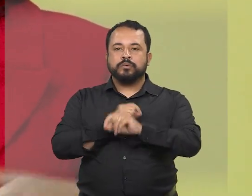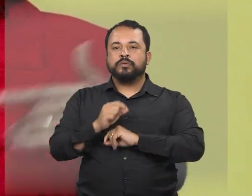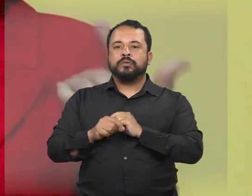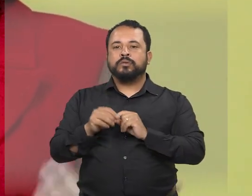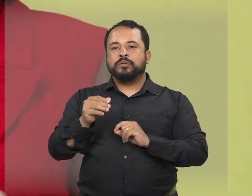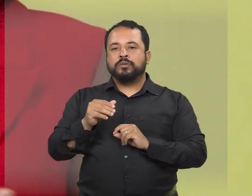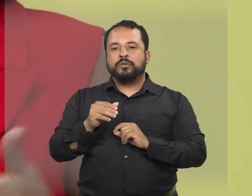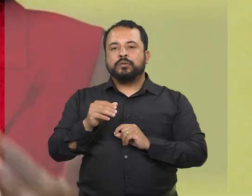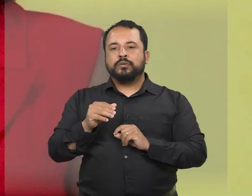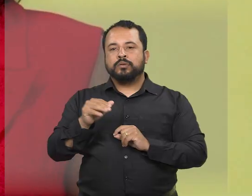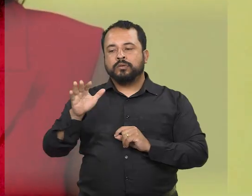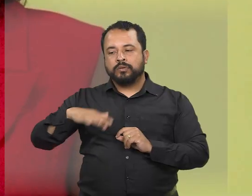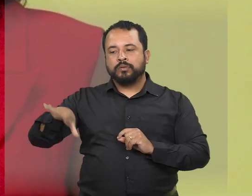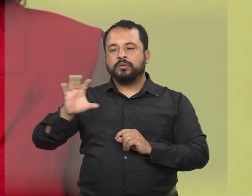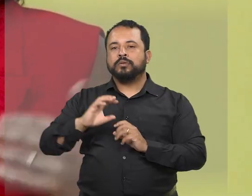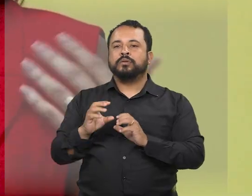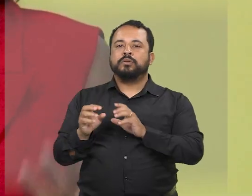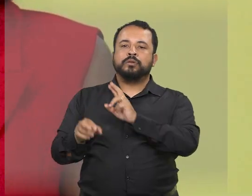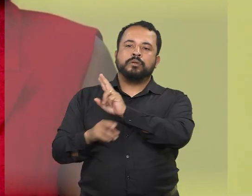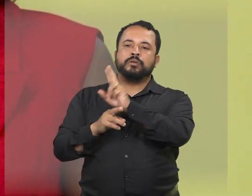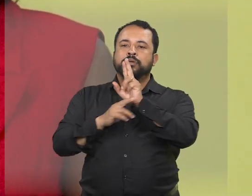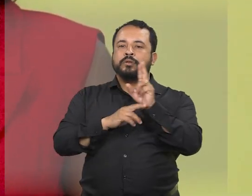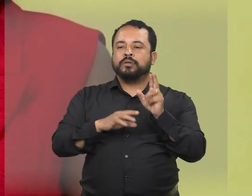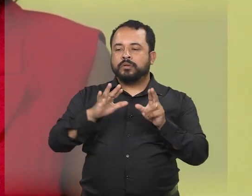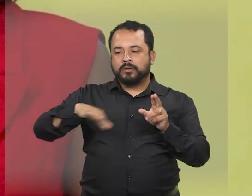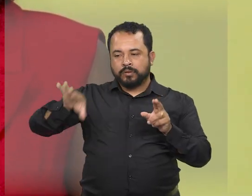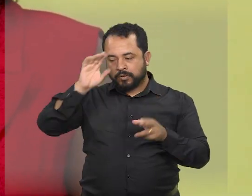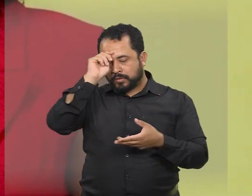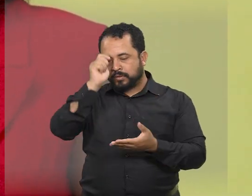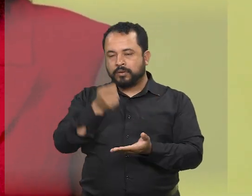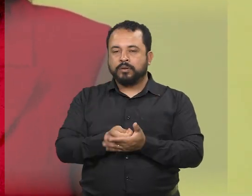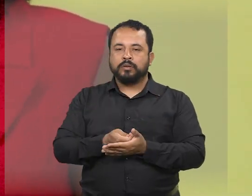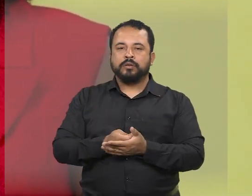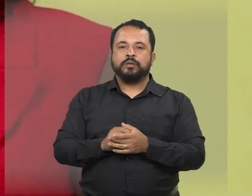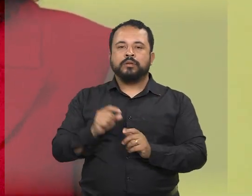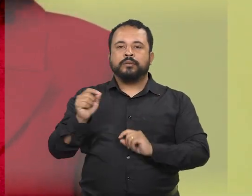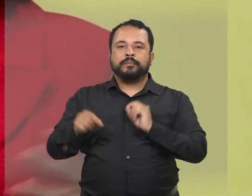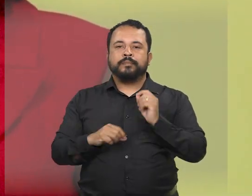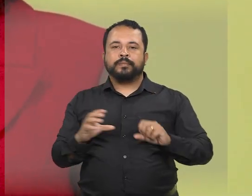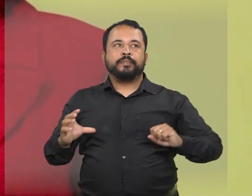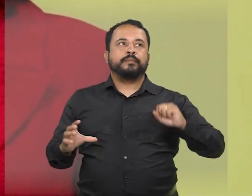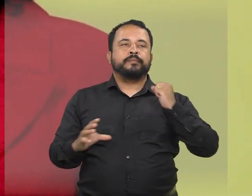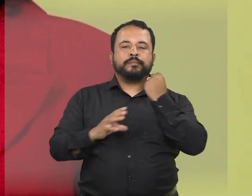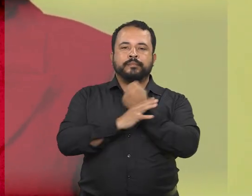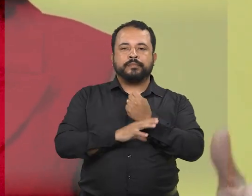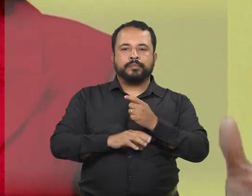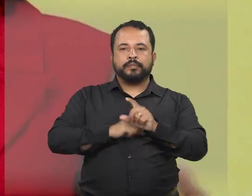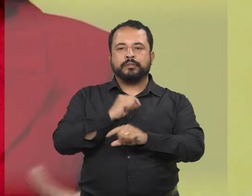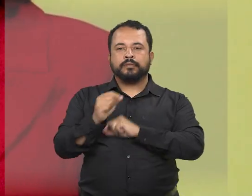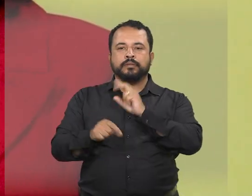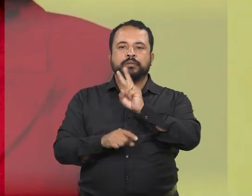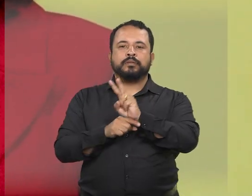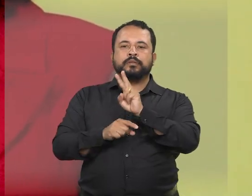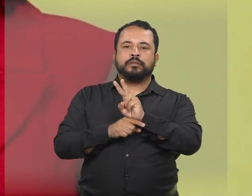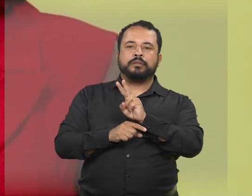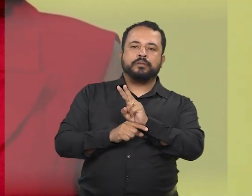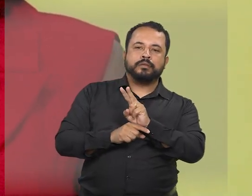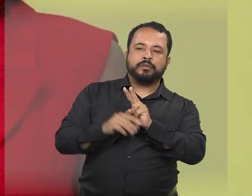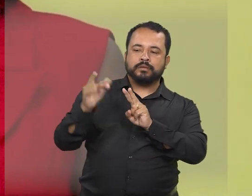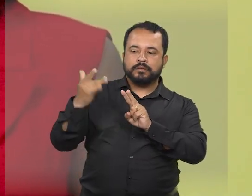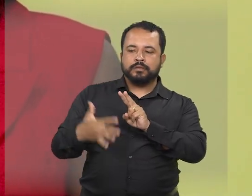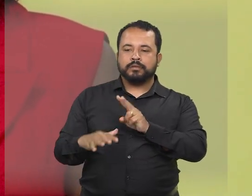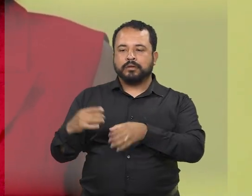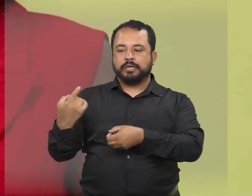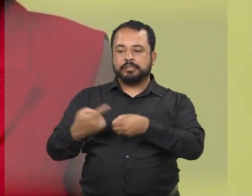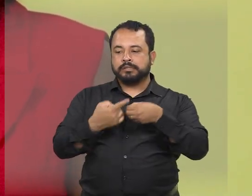tornar a sociedade, os atingidos, os protagonistas nessa decisão, e garantir, então, que essa reparação seja,